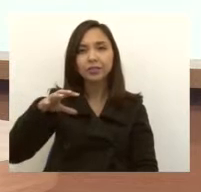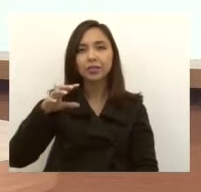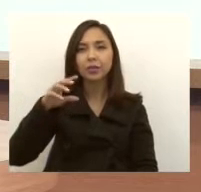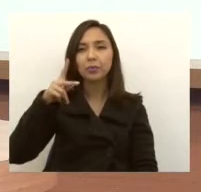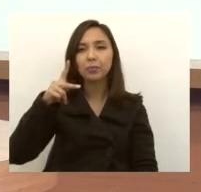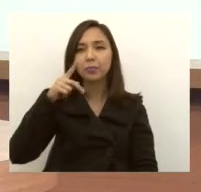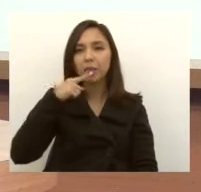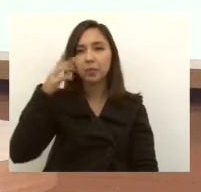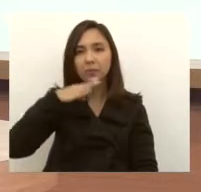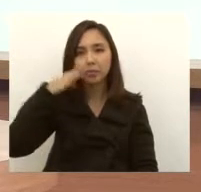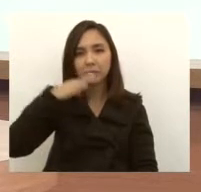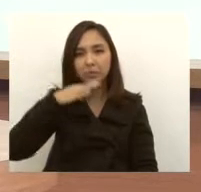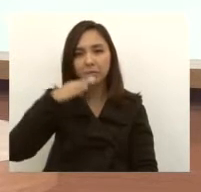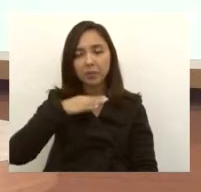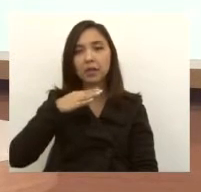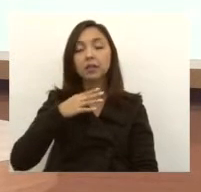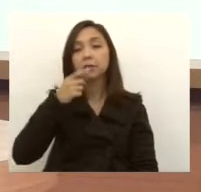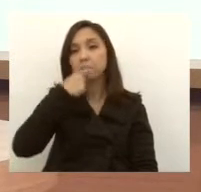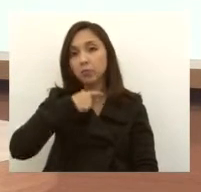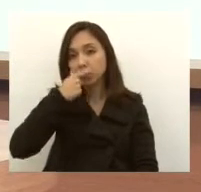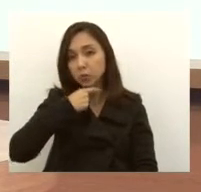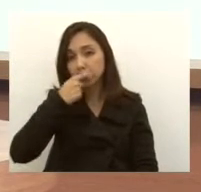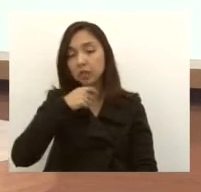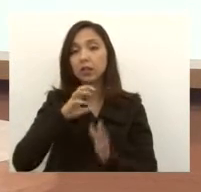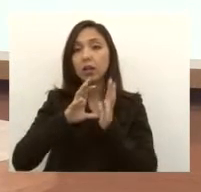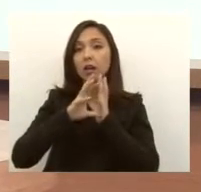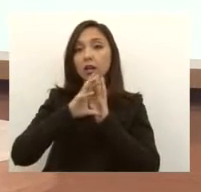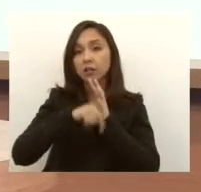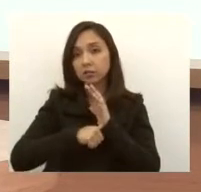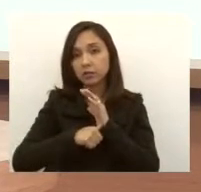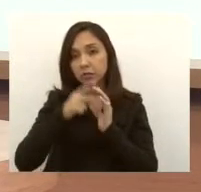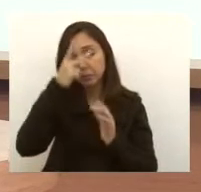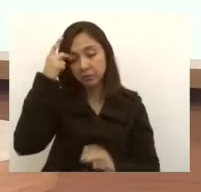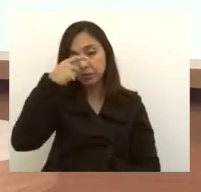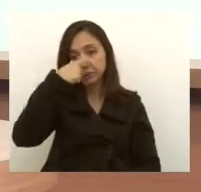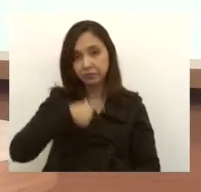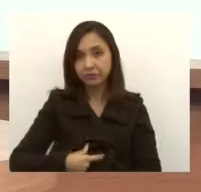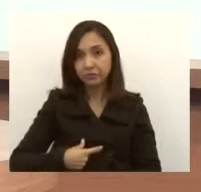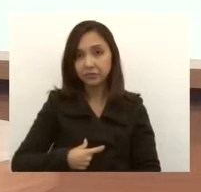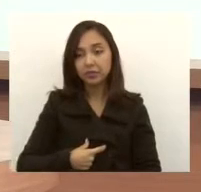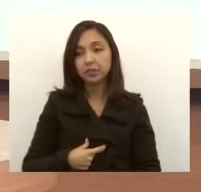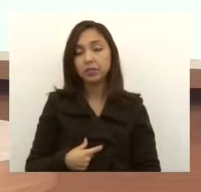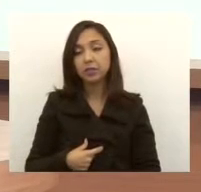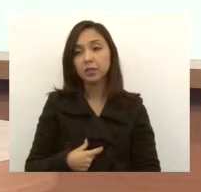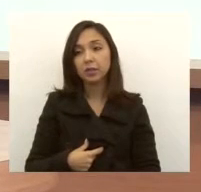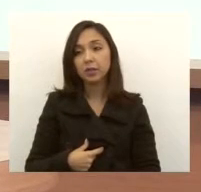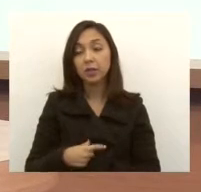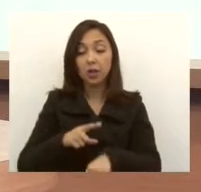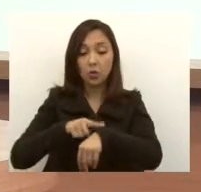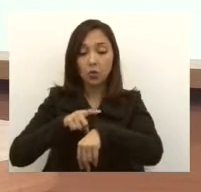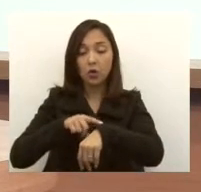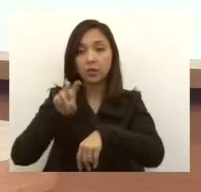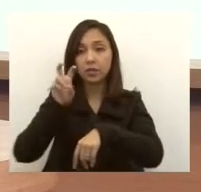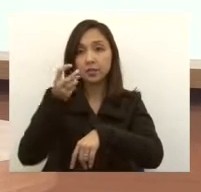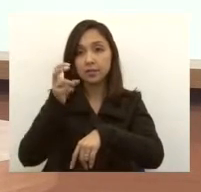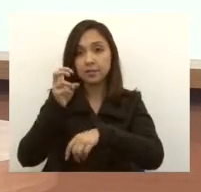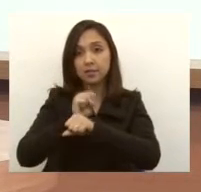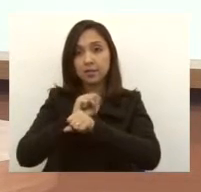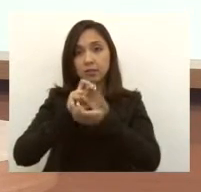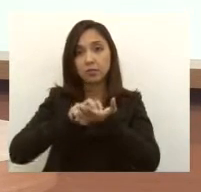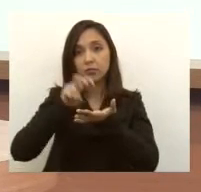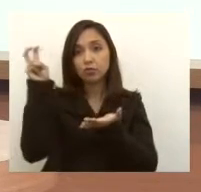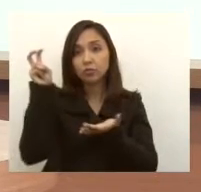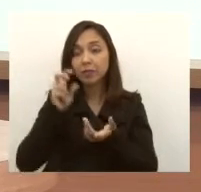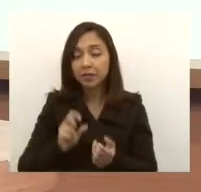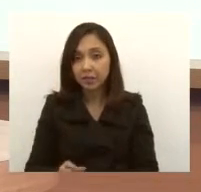Sucesso, é o assalto à pessoa física, principalmente na partir das 5 horas da manhã, nos pontos de ônibus